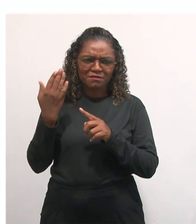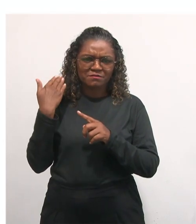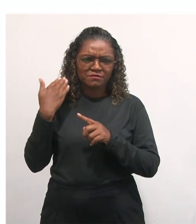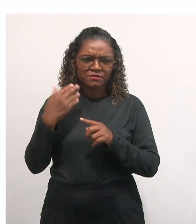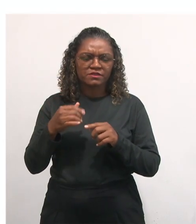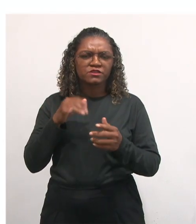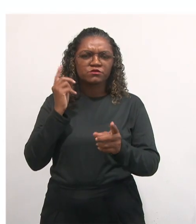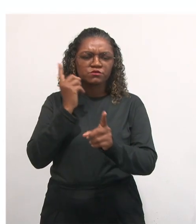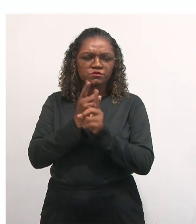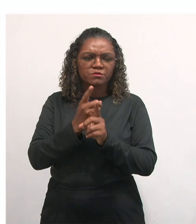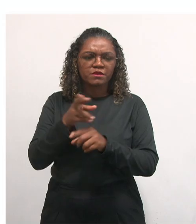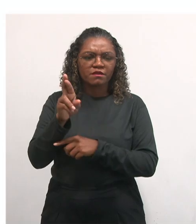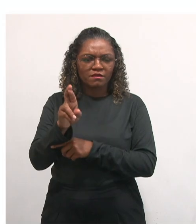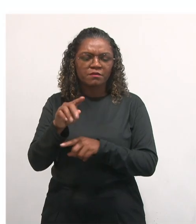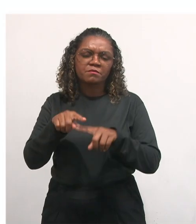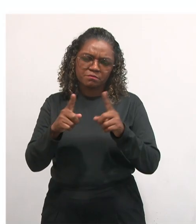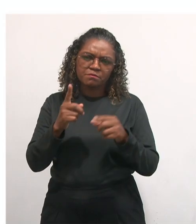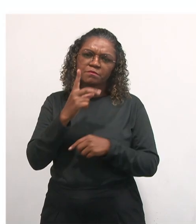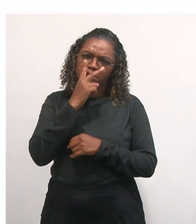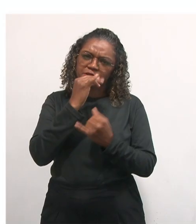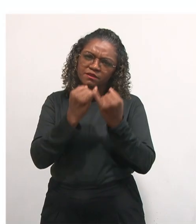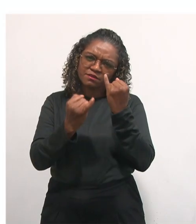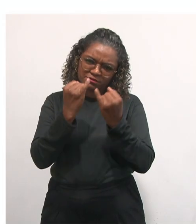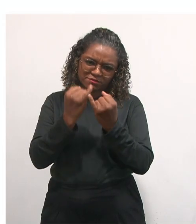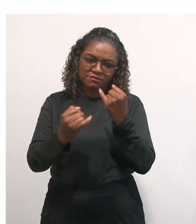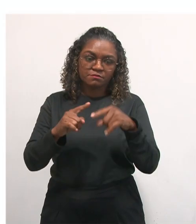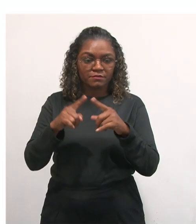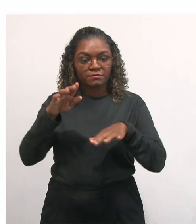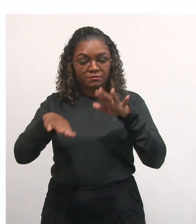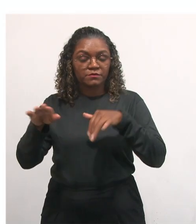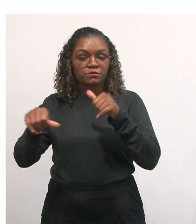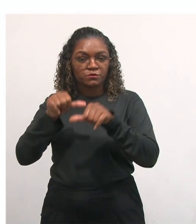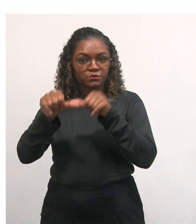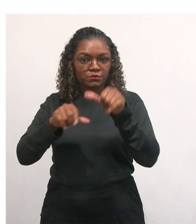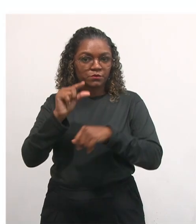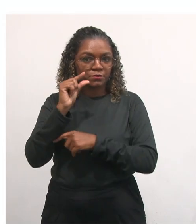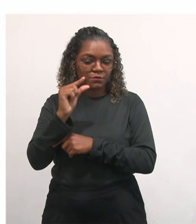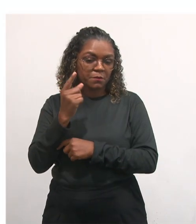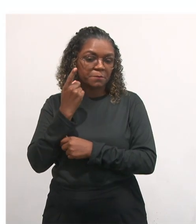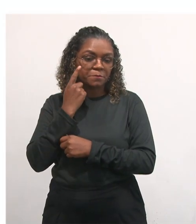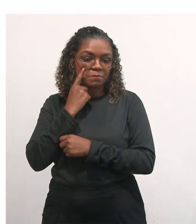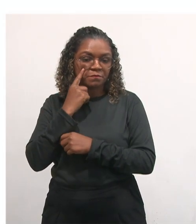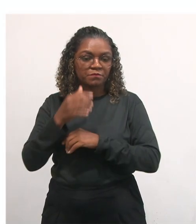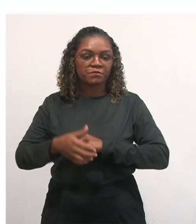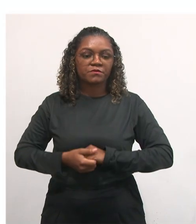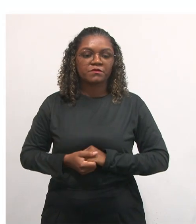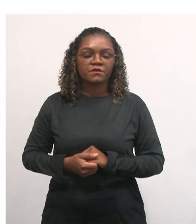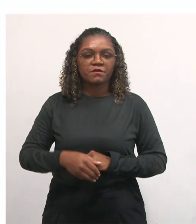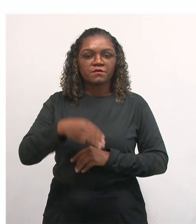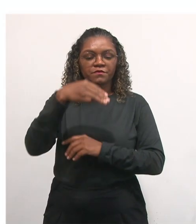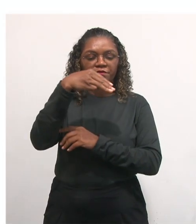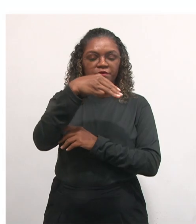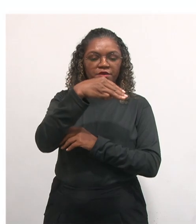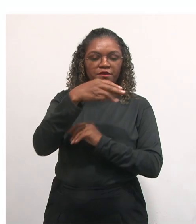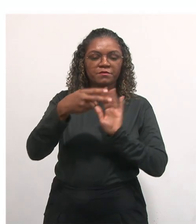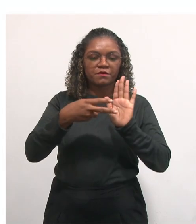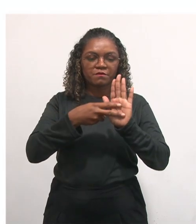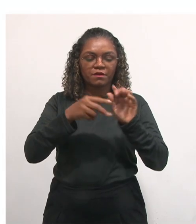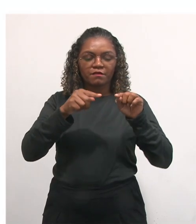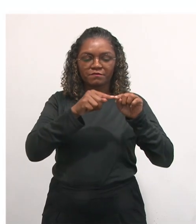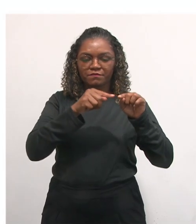o R? É um pouco parecido, mas muda. Você pode ver que a parte do denominador, a parte de baixo dessa equação aqui,